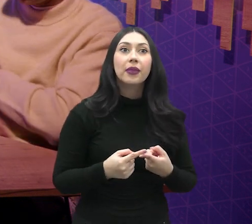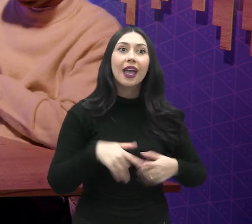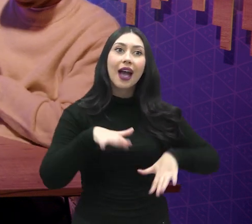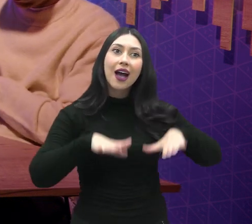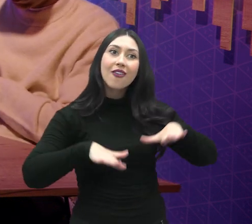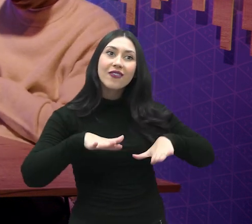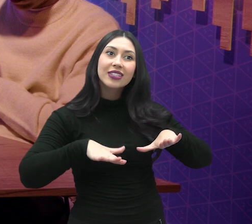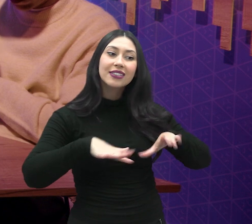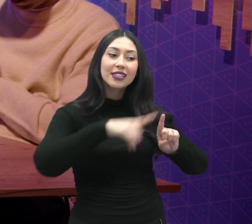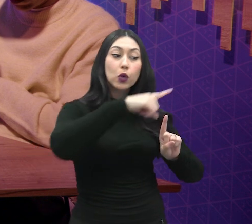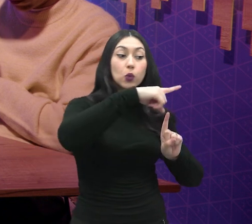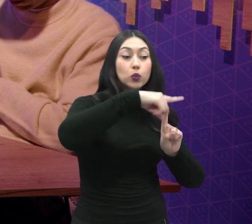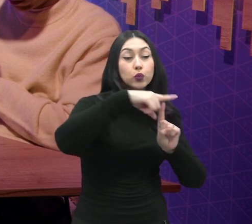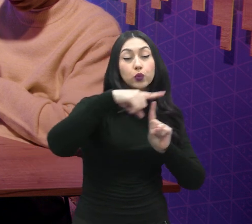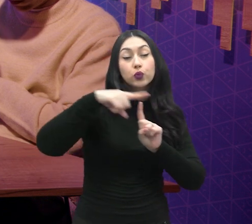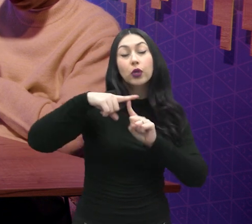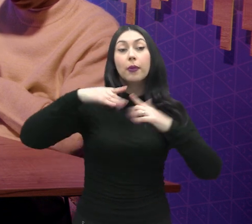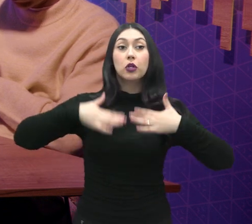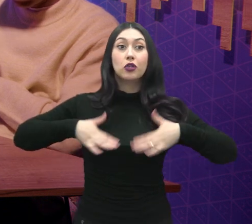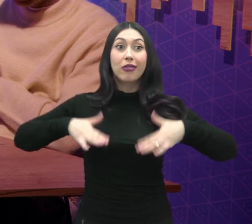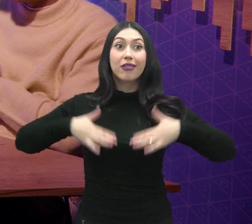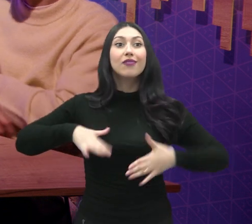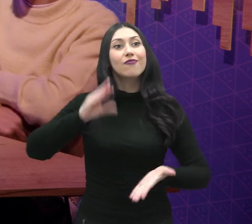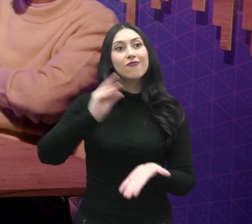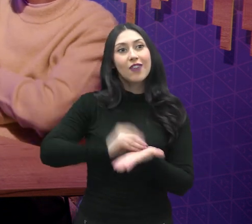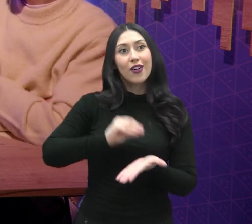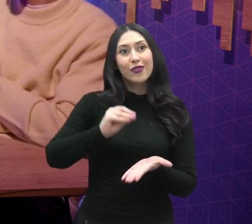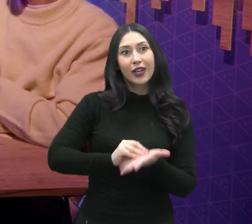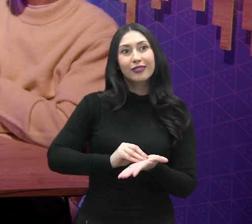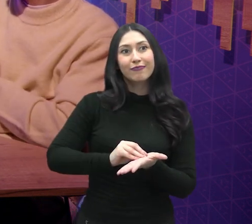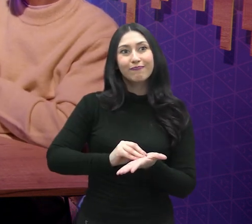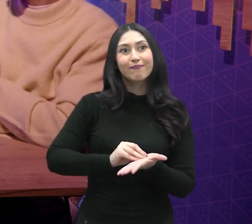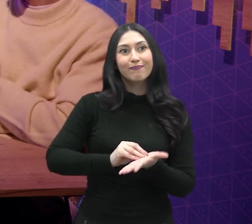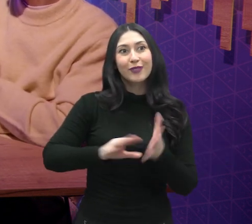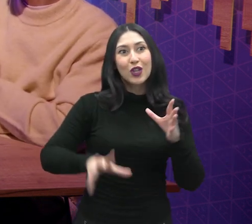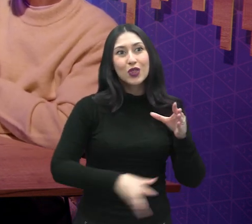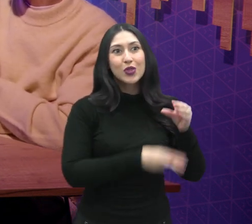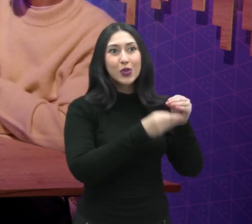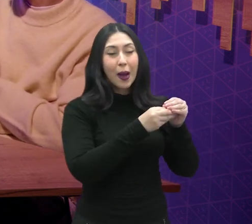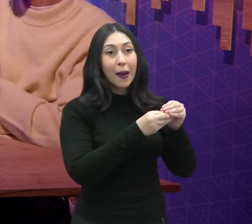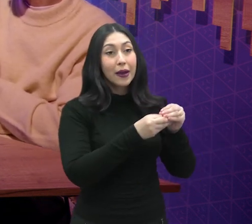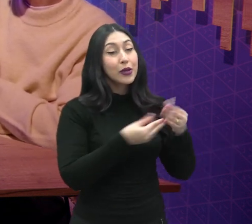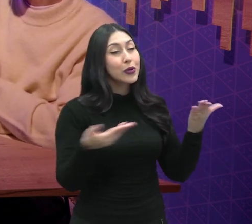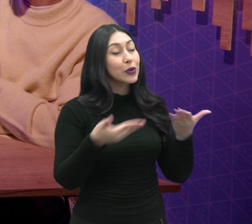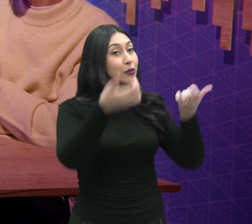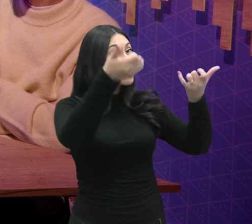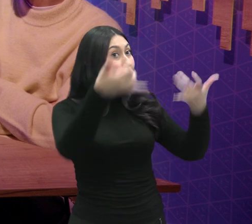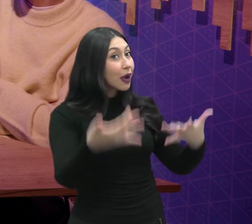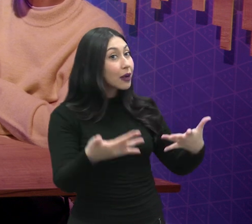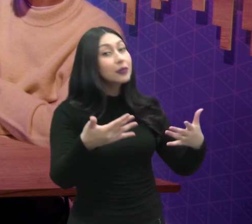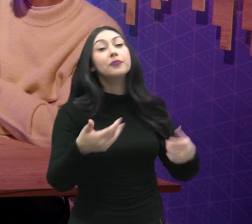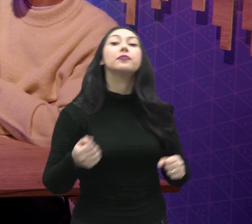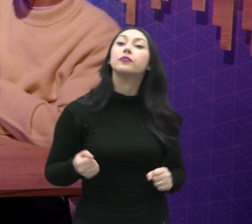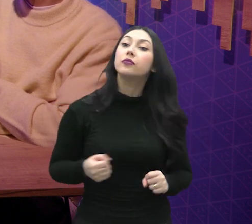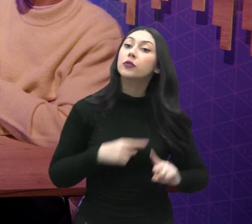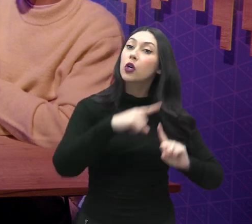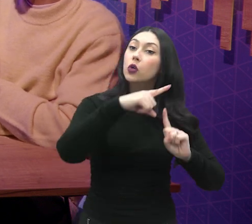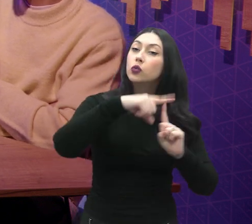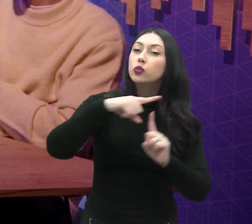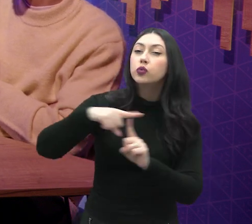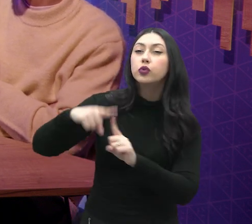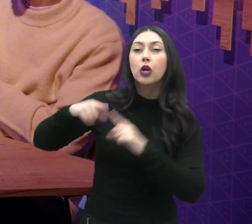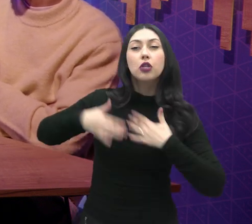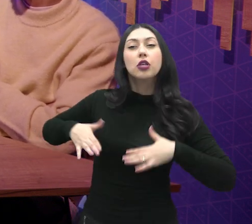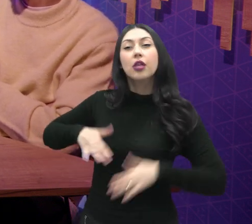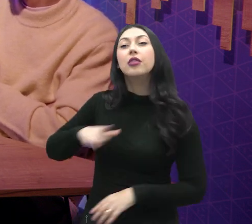todos os tipos de descanso estão atrelados ao sono. E é sobre isso que a gente vai falar pra vocês aqui. Sabe quantos tipos